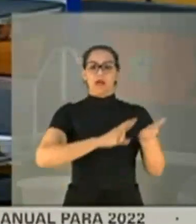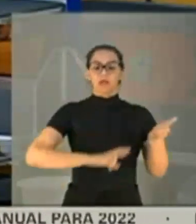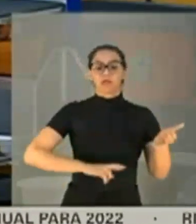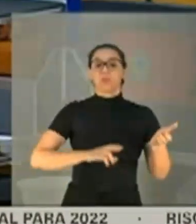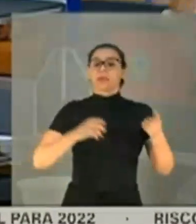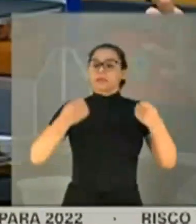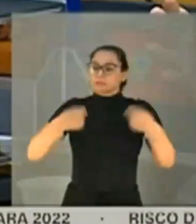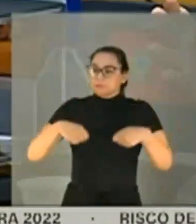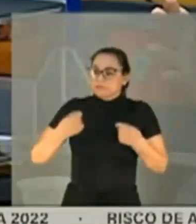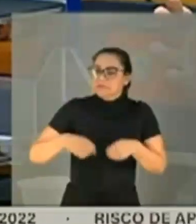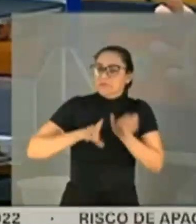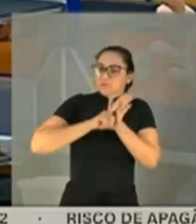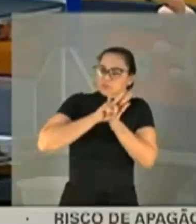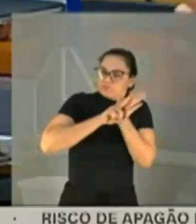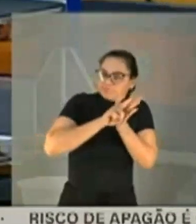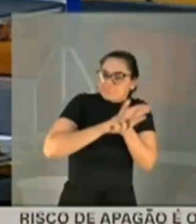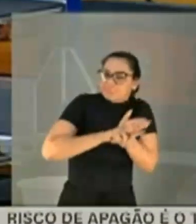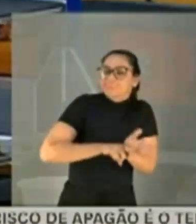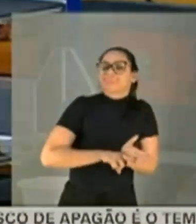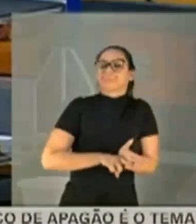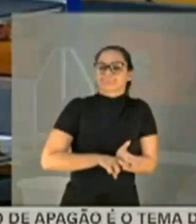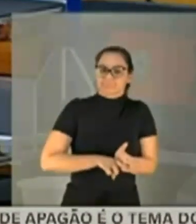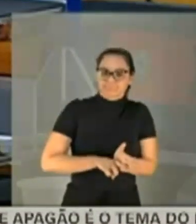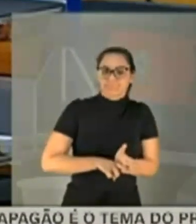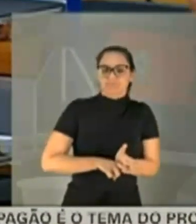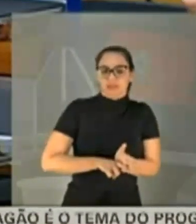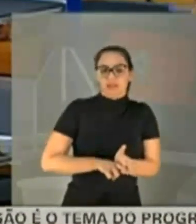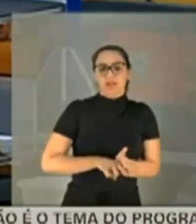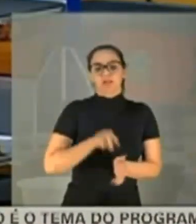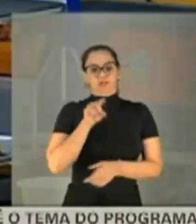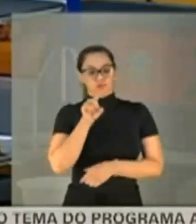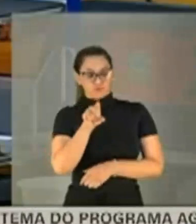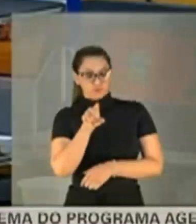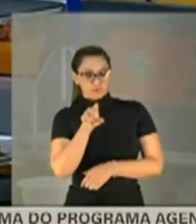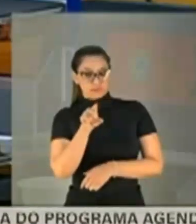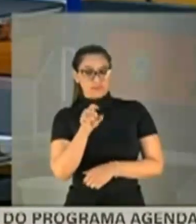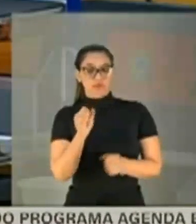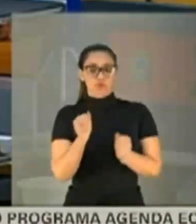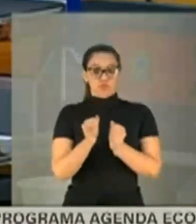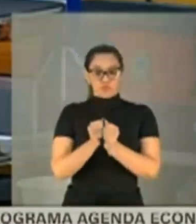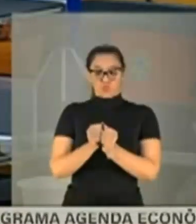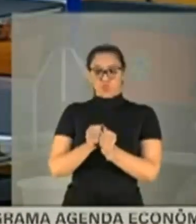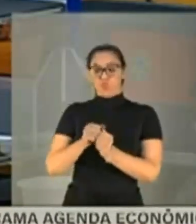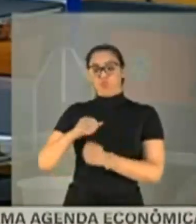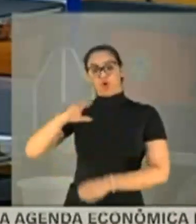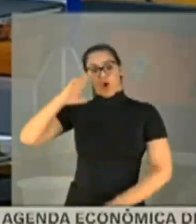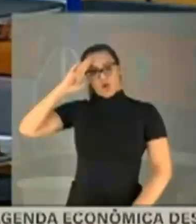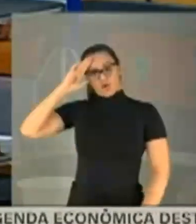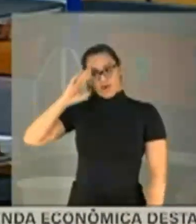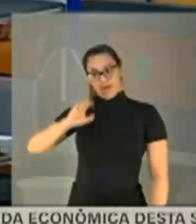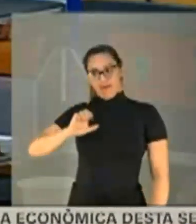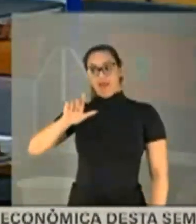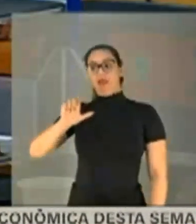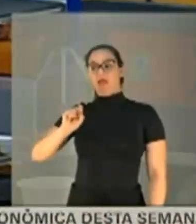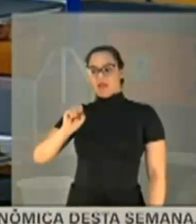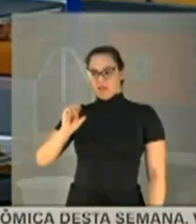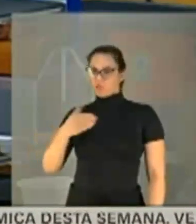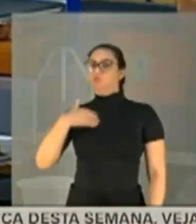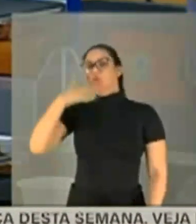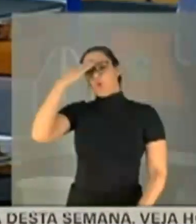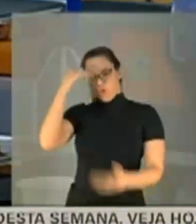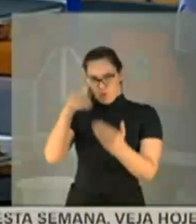uma acareação do senhor com o coronel Elcio. Também acho isso